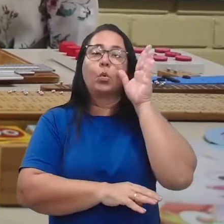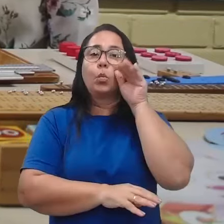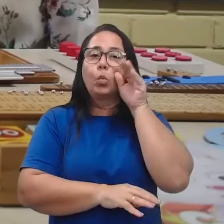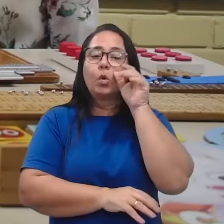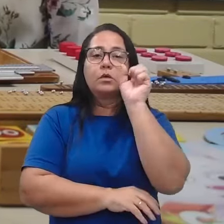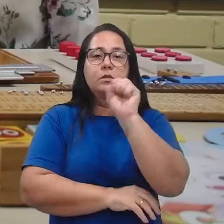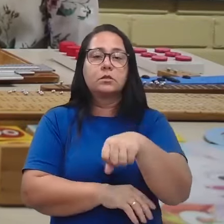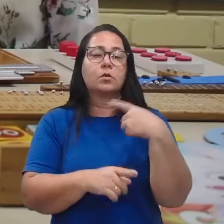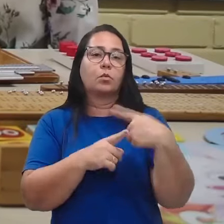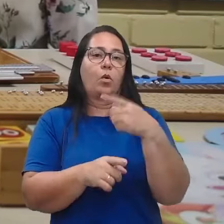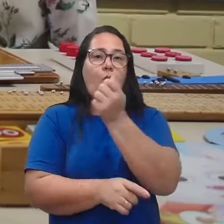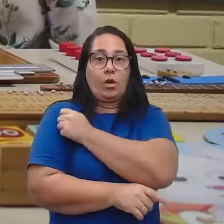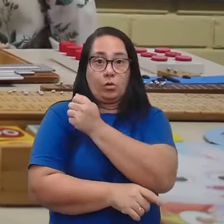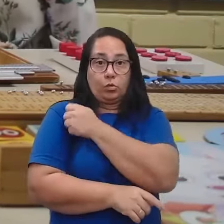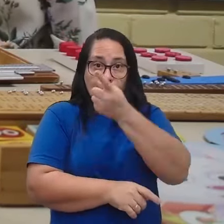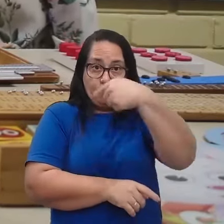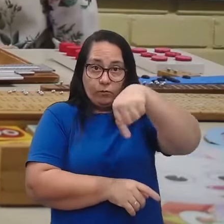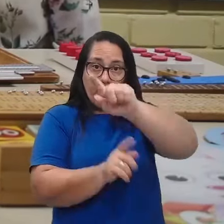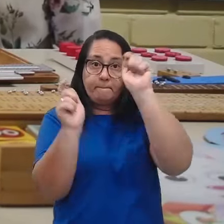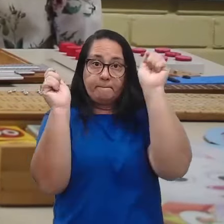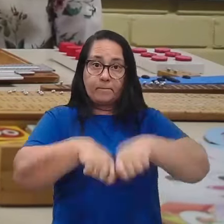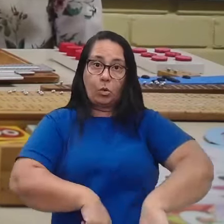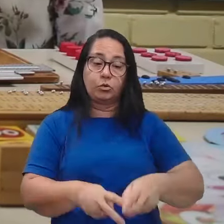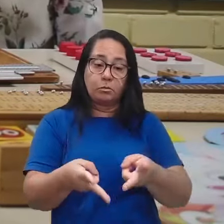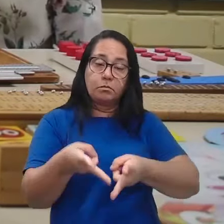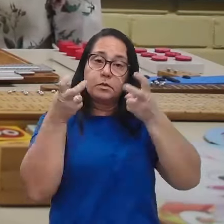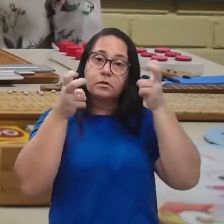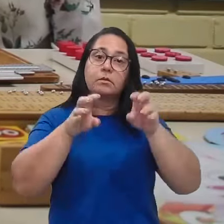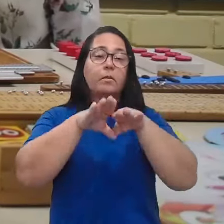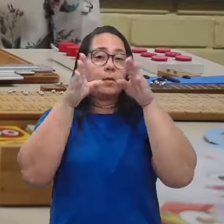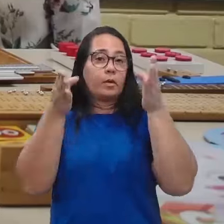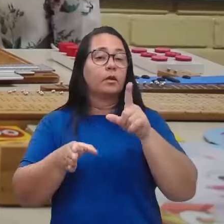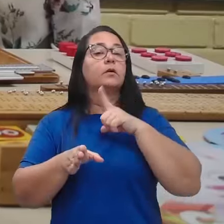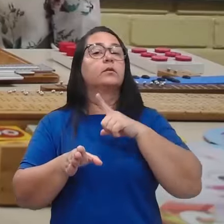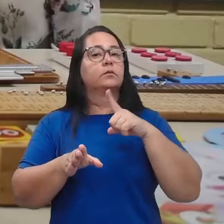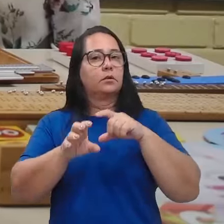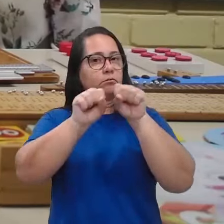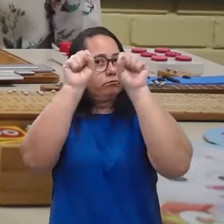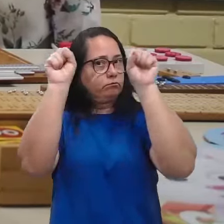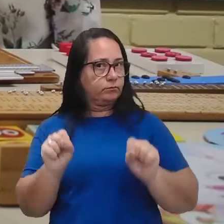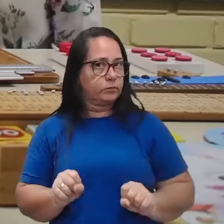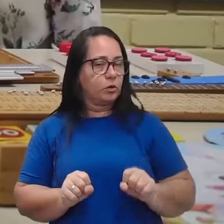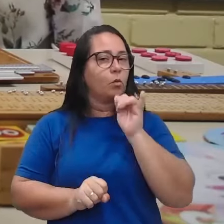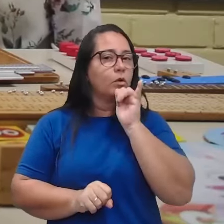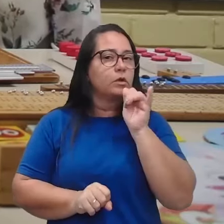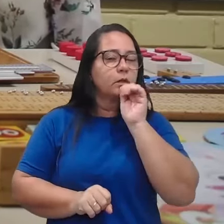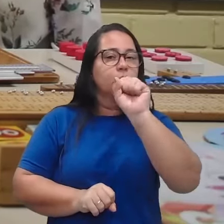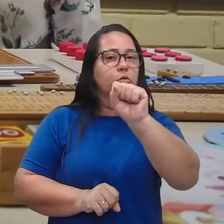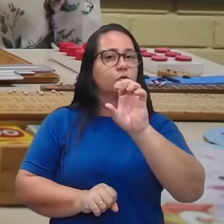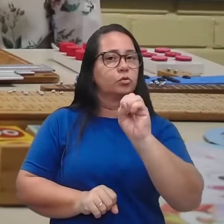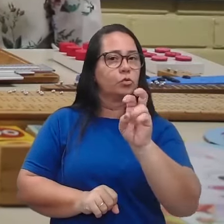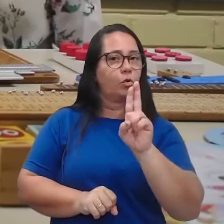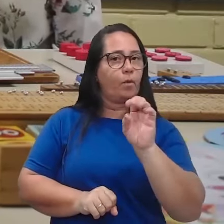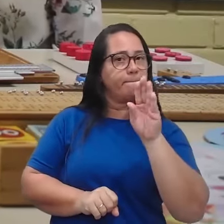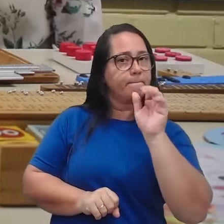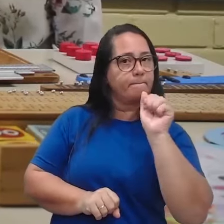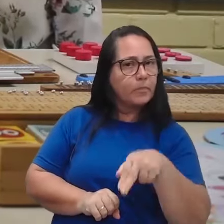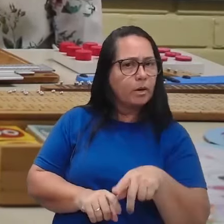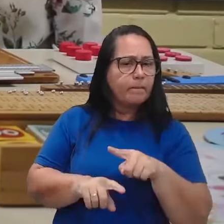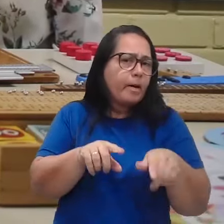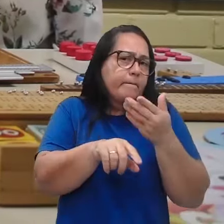os estudantes, você estudante, pode ver muitos desses materiais lá no seu e-book, como o Sorabon, por exemplo. Mas você vê na prática, a